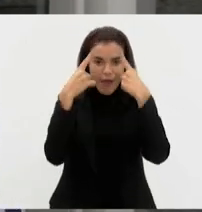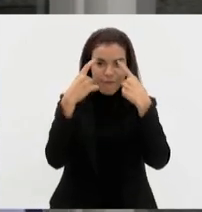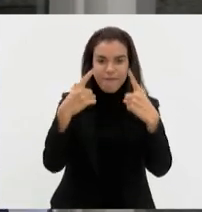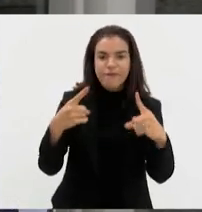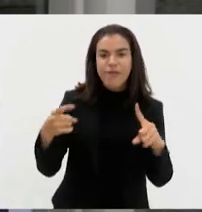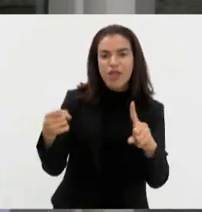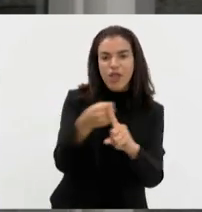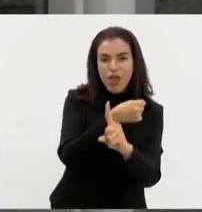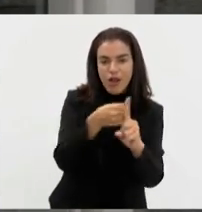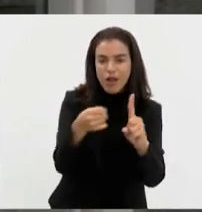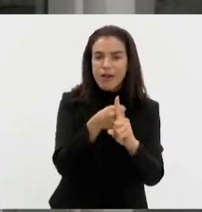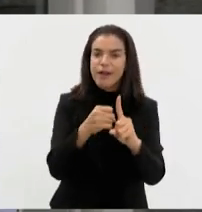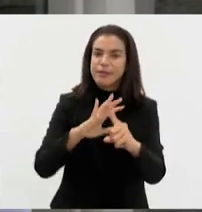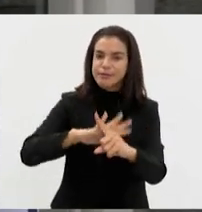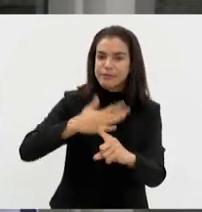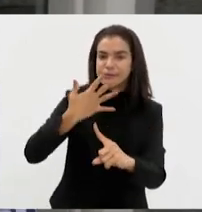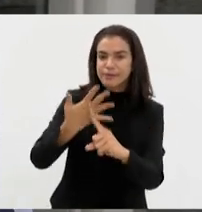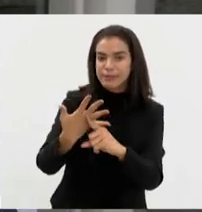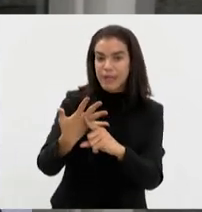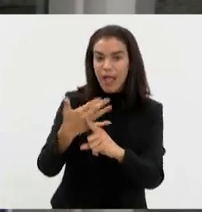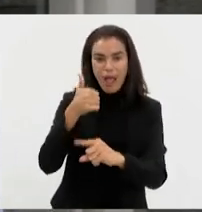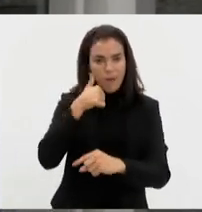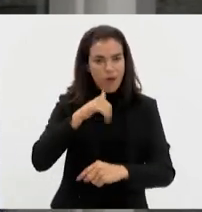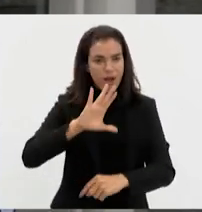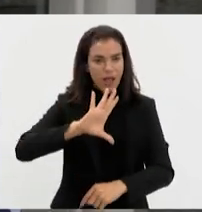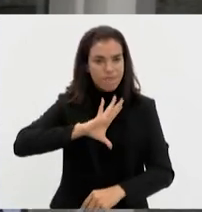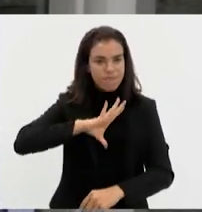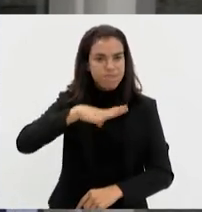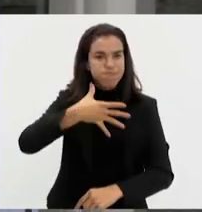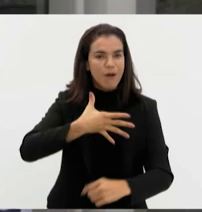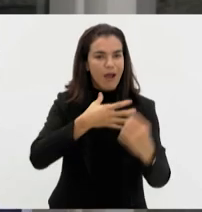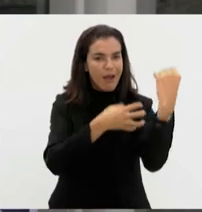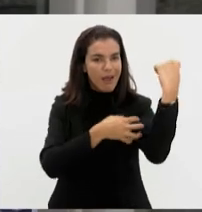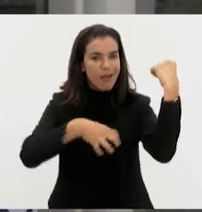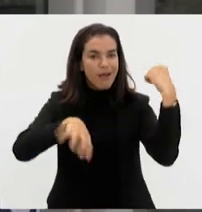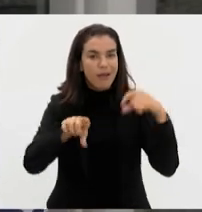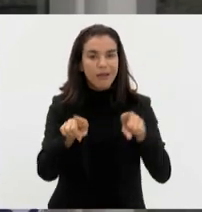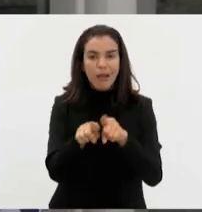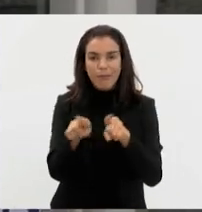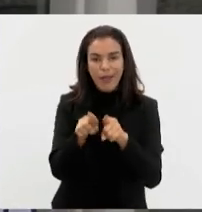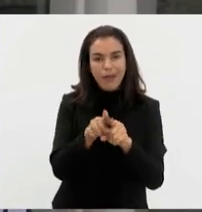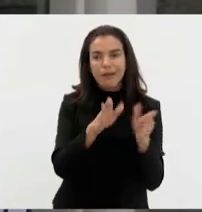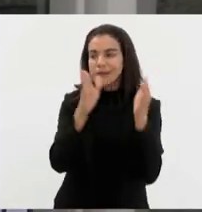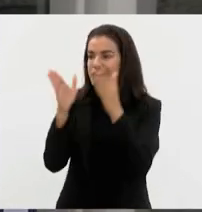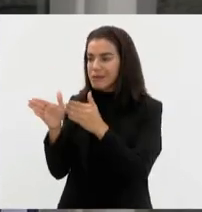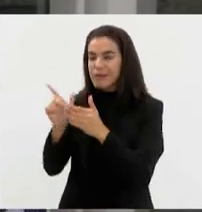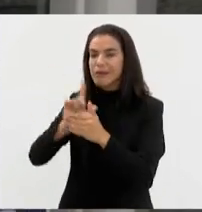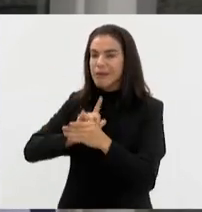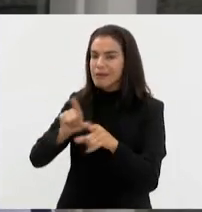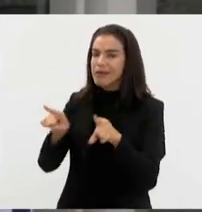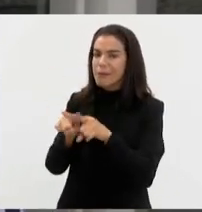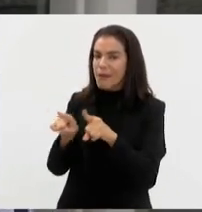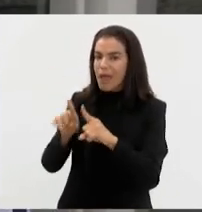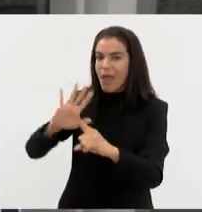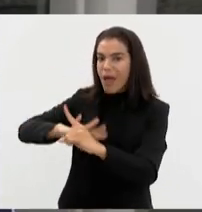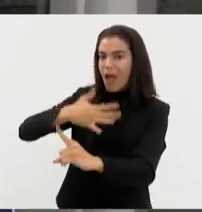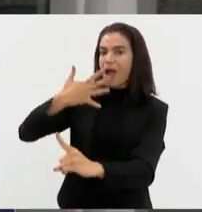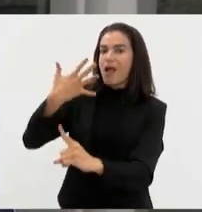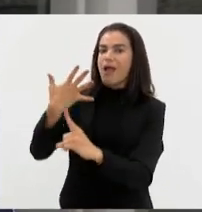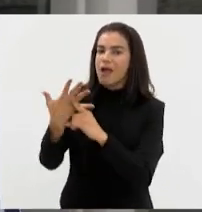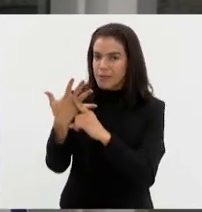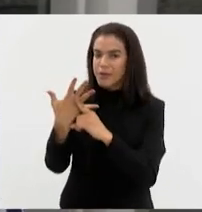aconteceu. Então, se de um lado as mulheres se empoderaram e foram buscar ajuda, do outro lado, não há como negar que aumentou